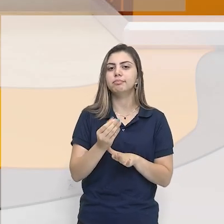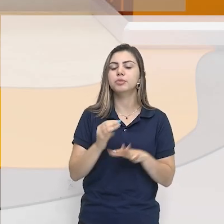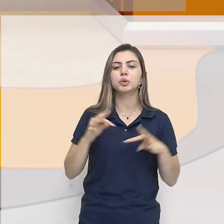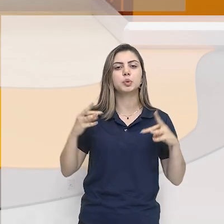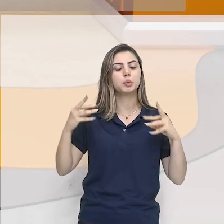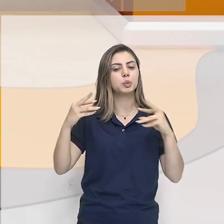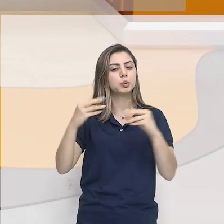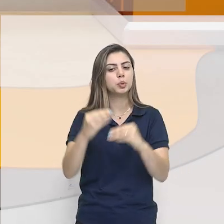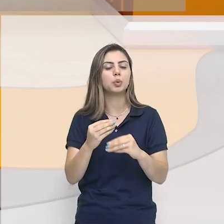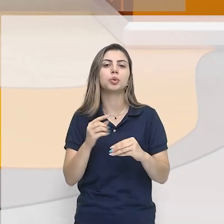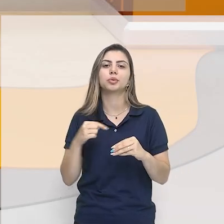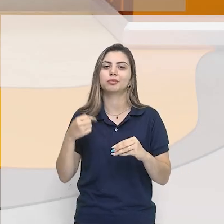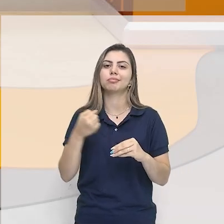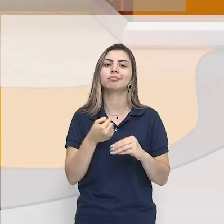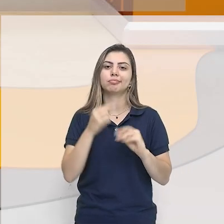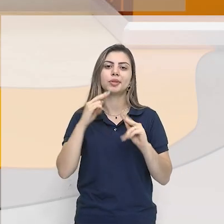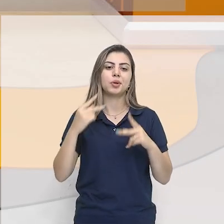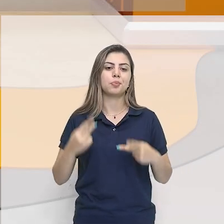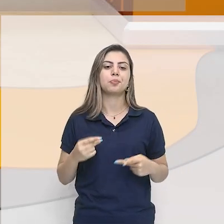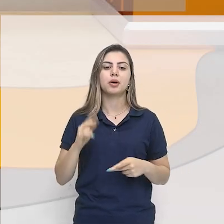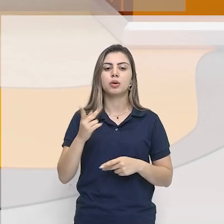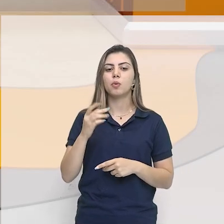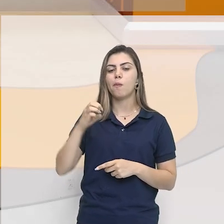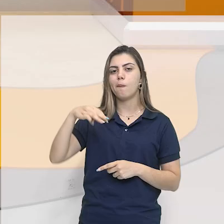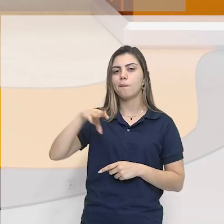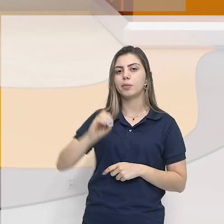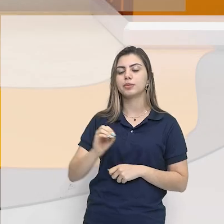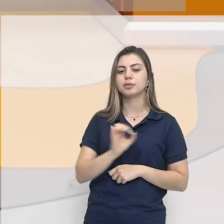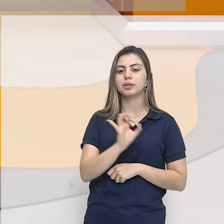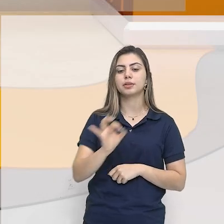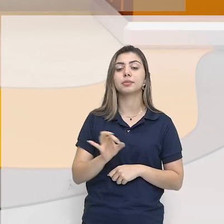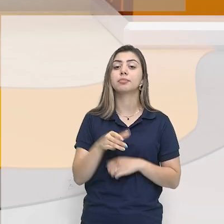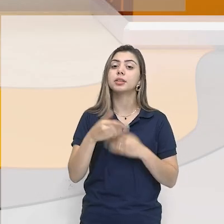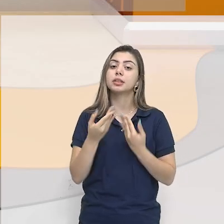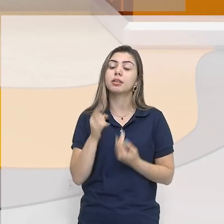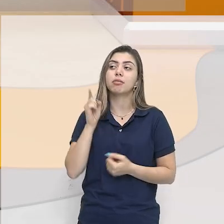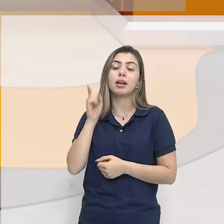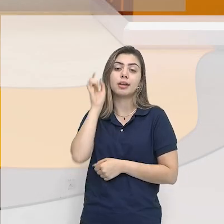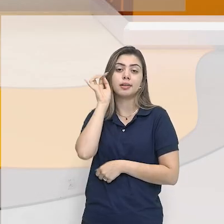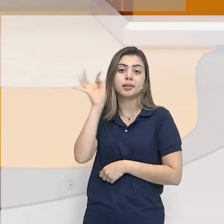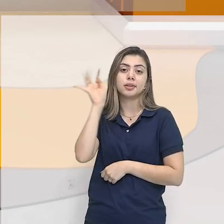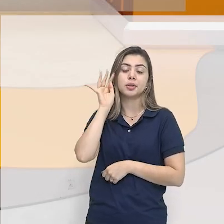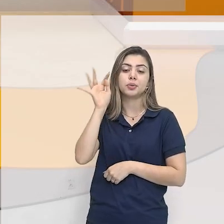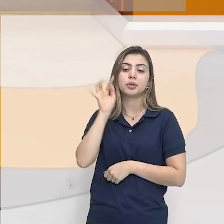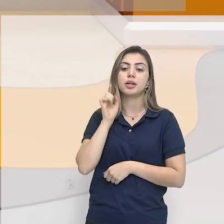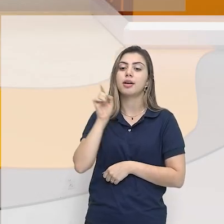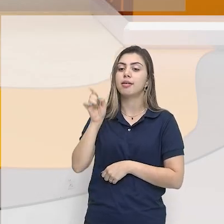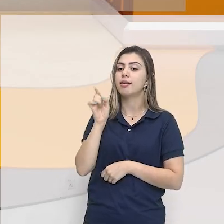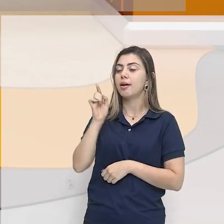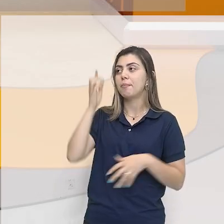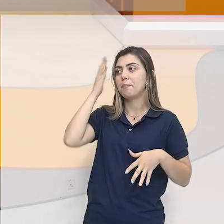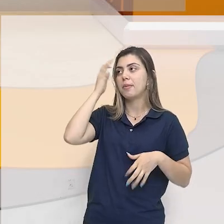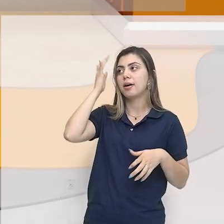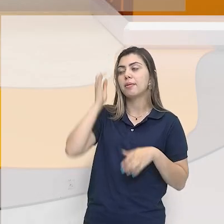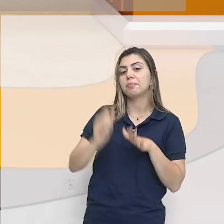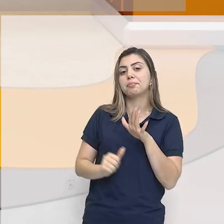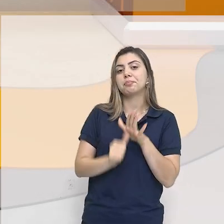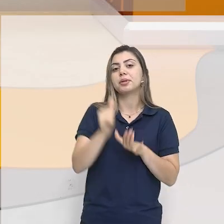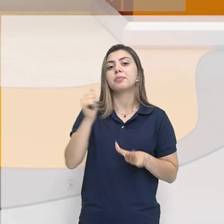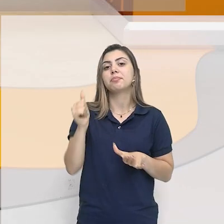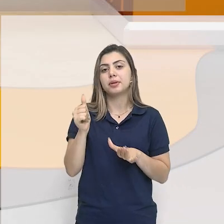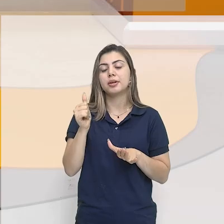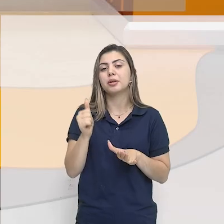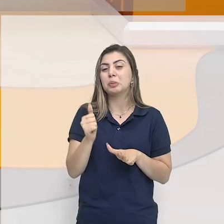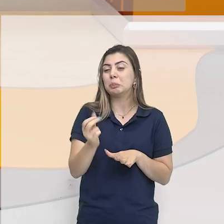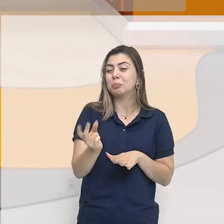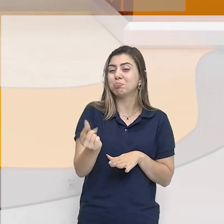A todo o nosso gênero Homo, ok? Então, teoricamente aqui, Lucy é como se fosse um parente